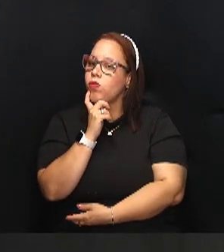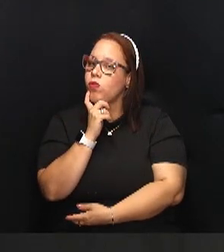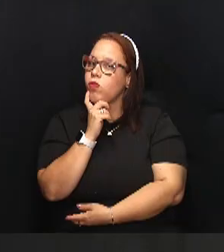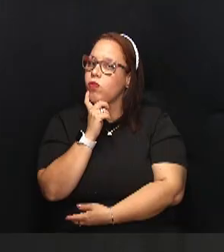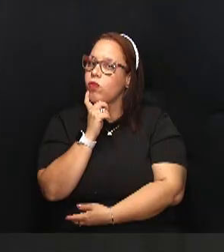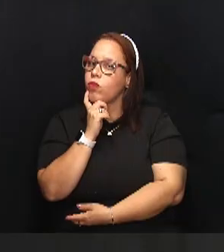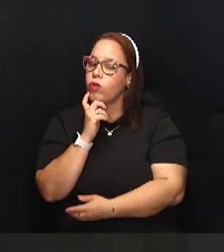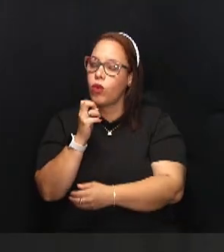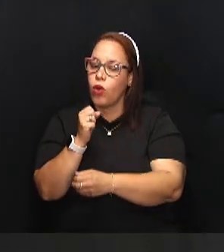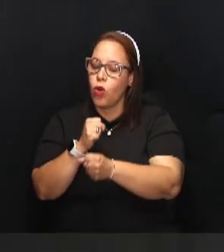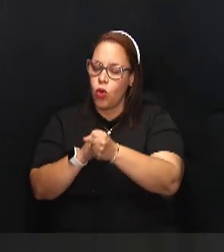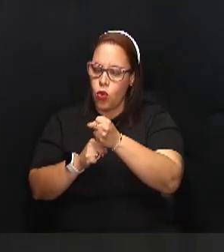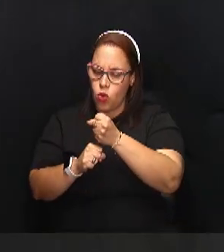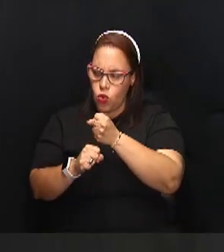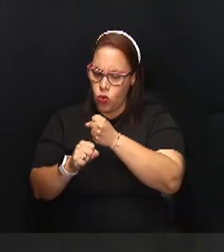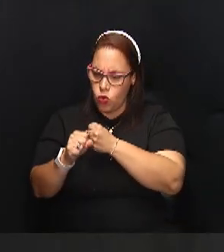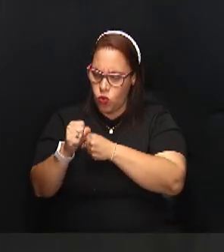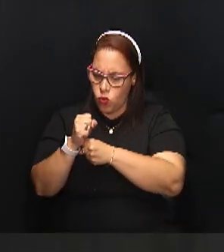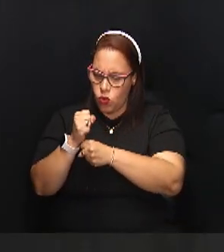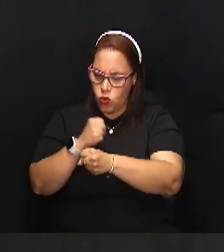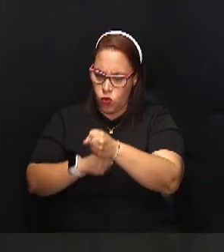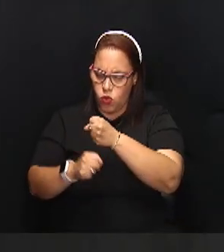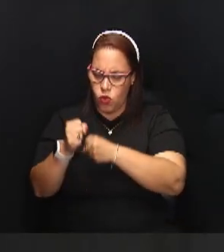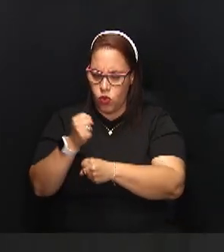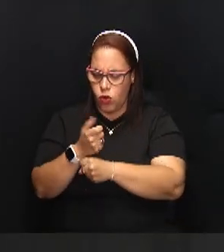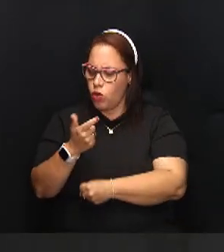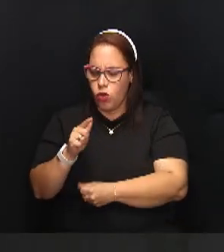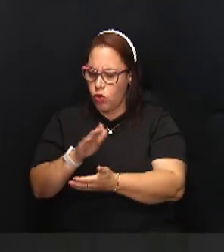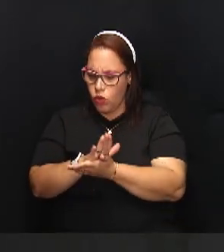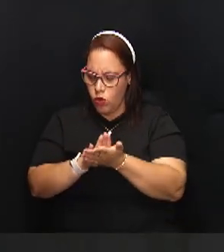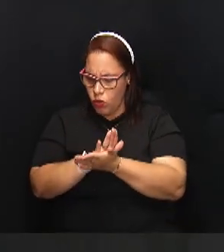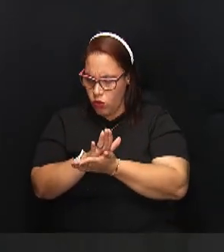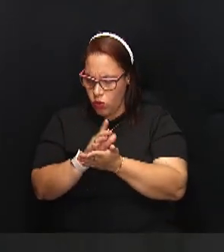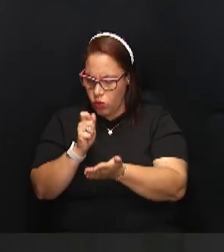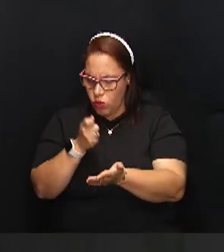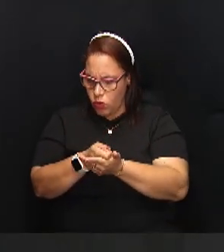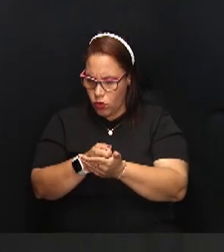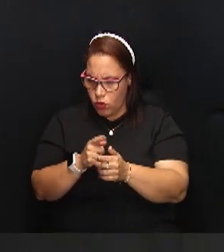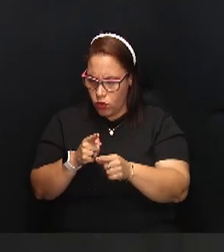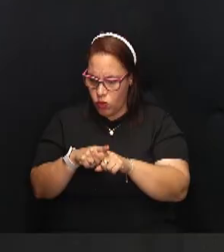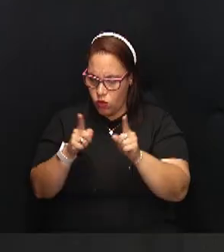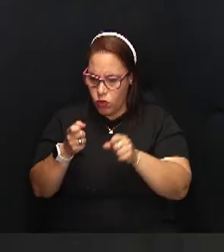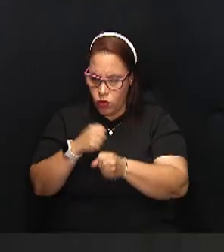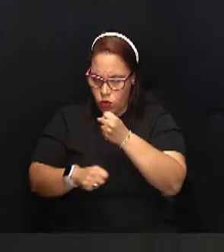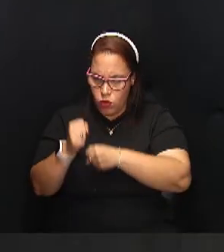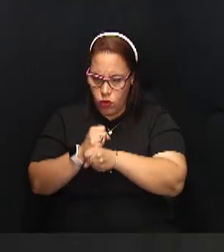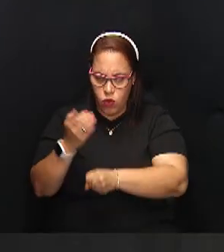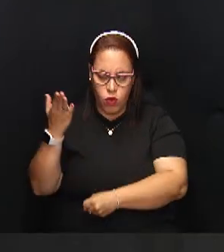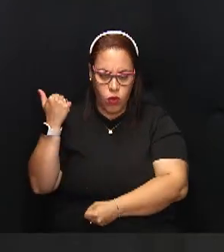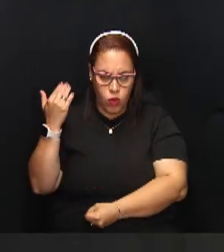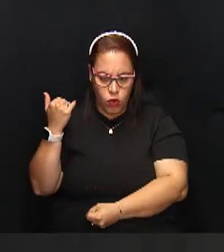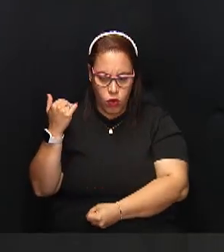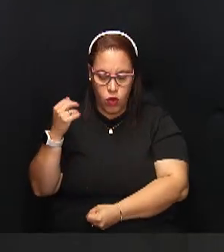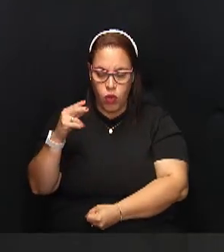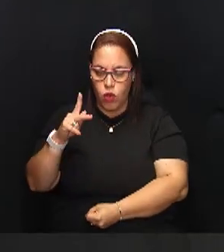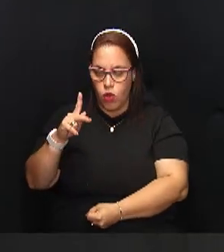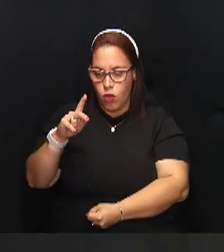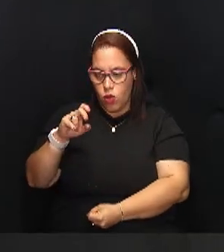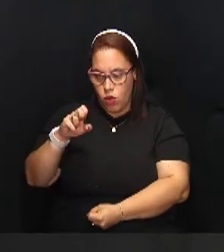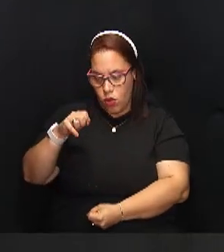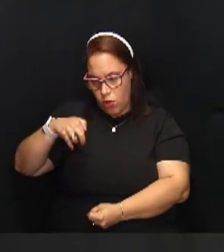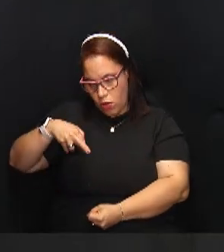no ano retrasado, nós não fizemos um aporte, mas o ano passado fizemos, por Penido Bornier.